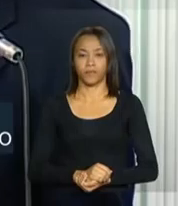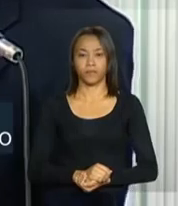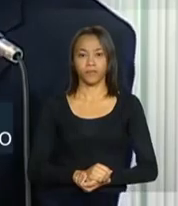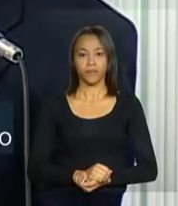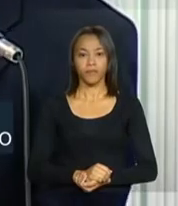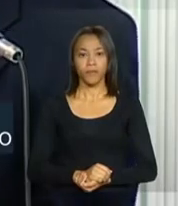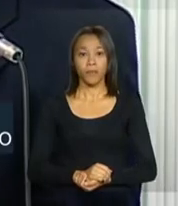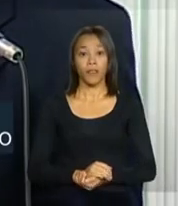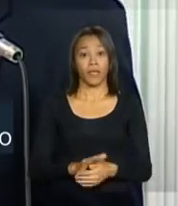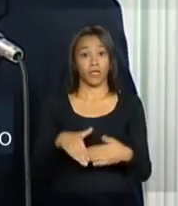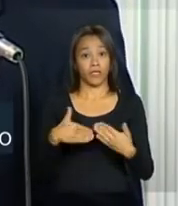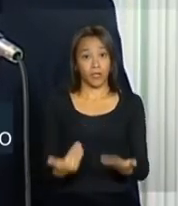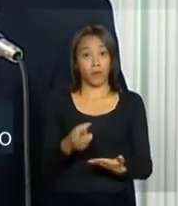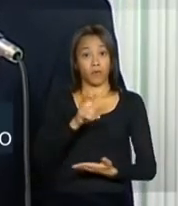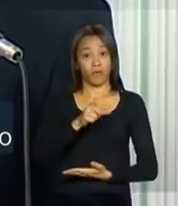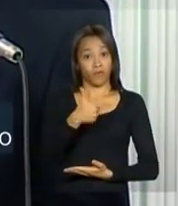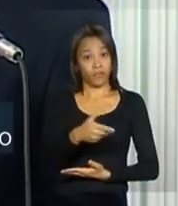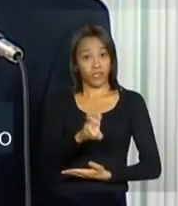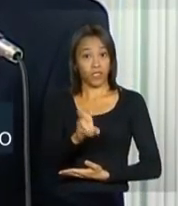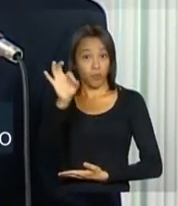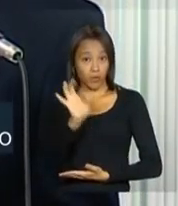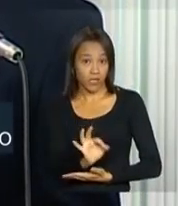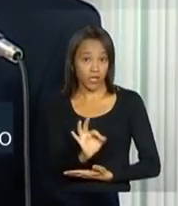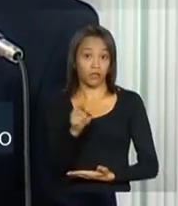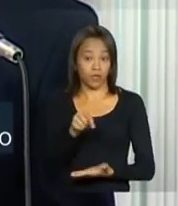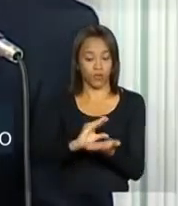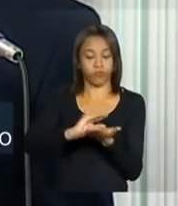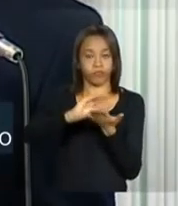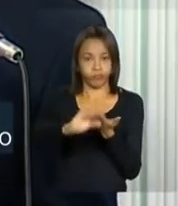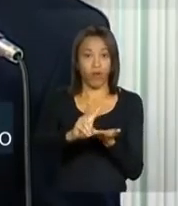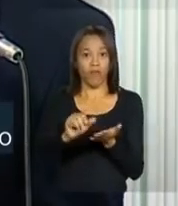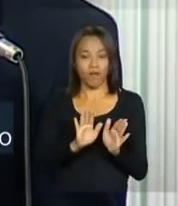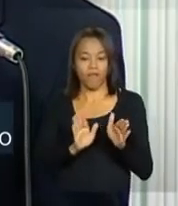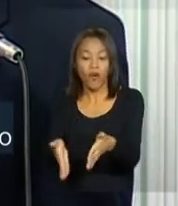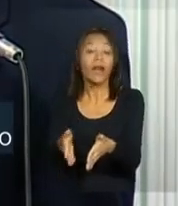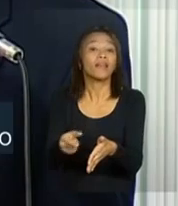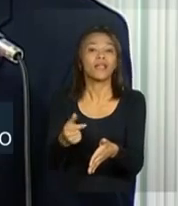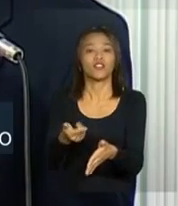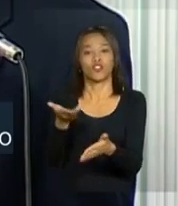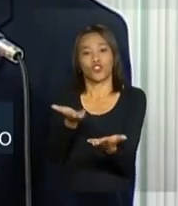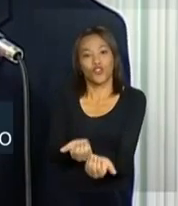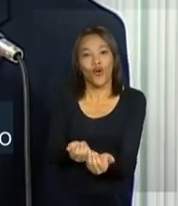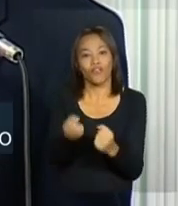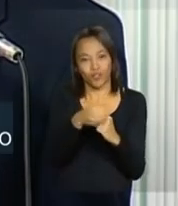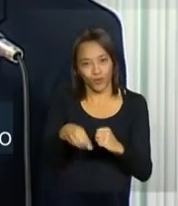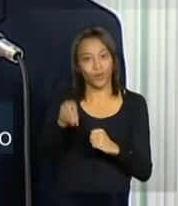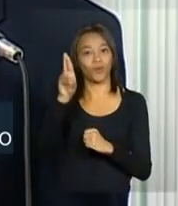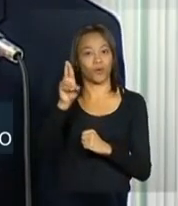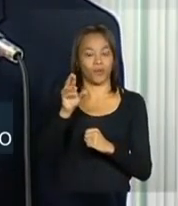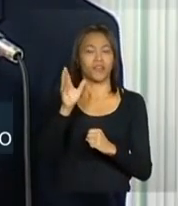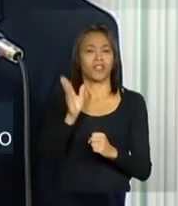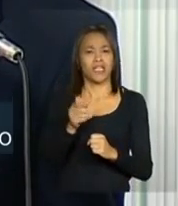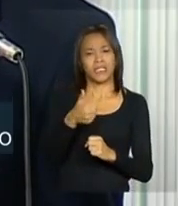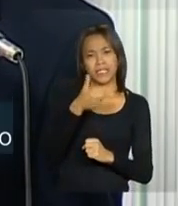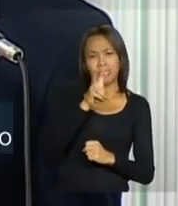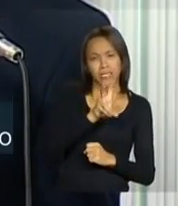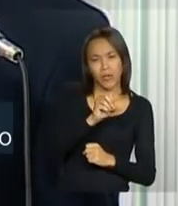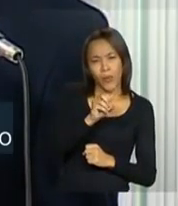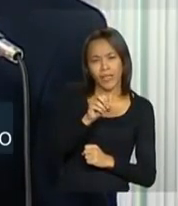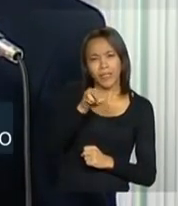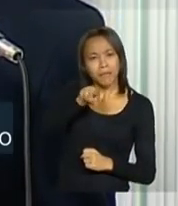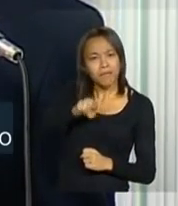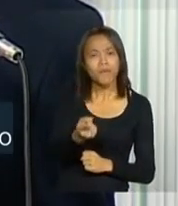Então, 25%, pelo menos, dos recursos vão ser reservados para jovens doutores, com projetos de até R$ 50 mil, enquanto